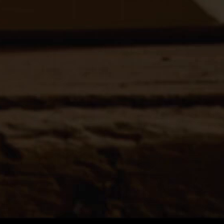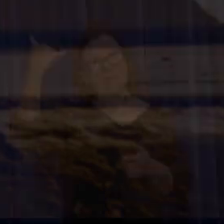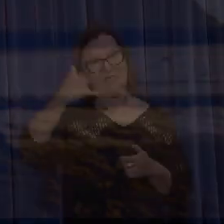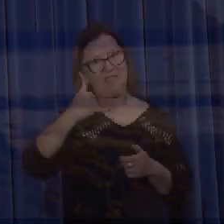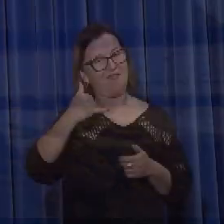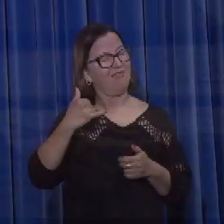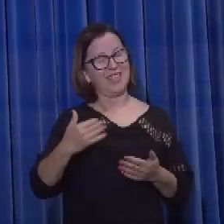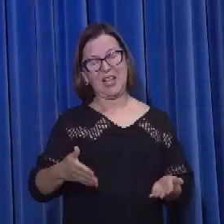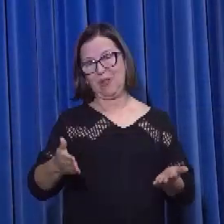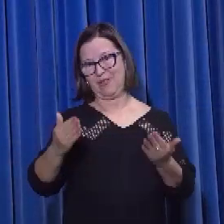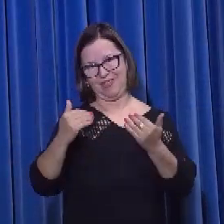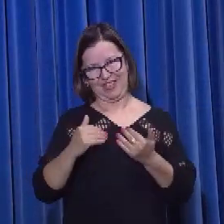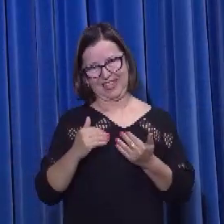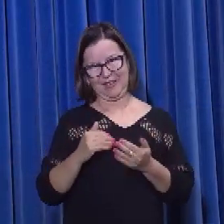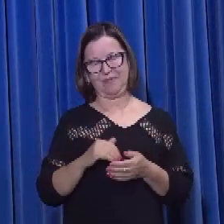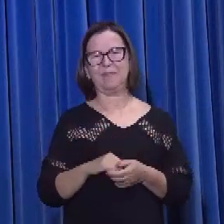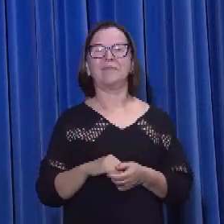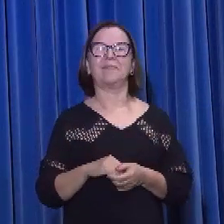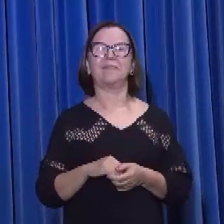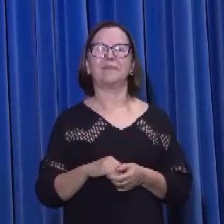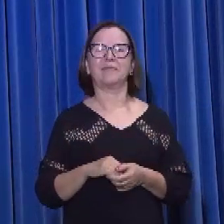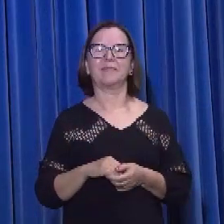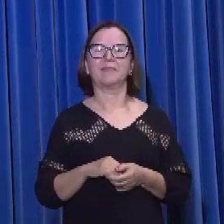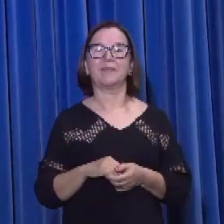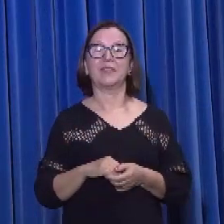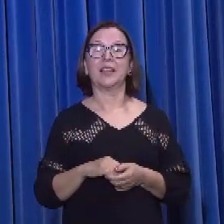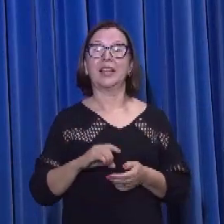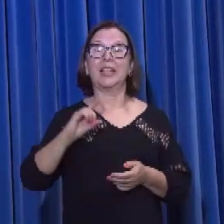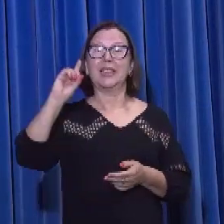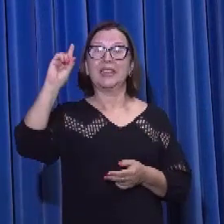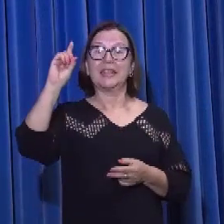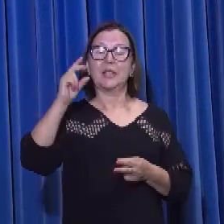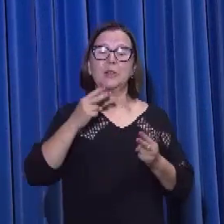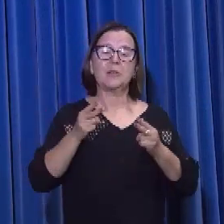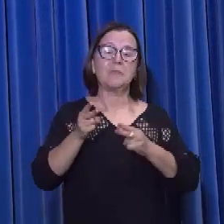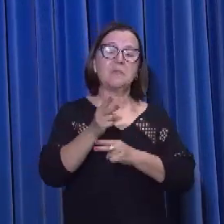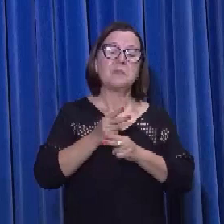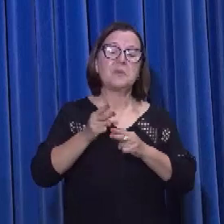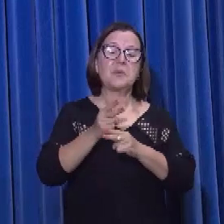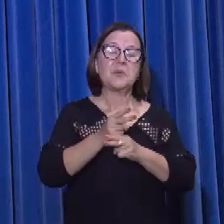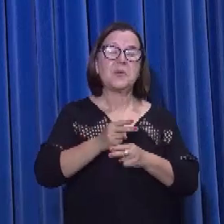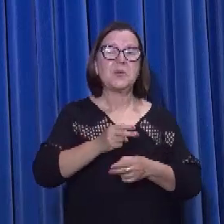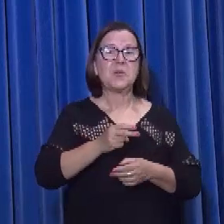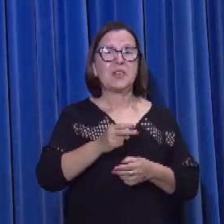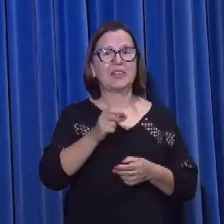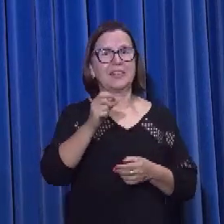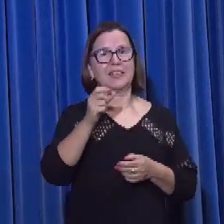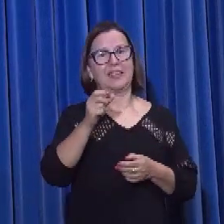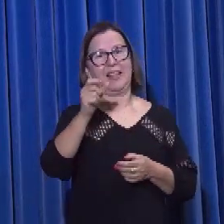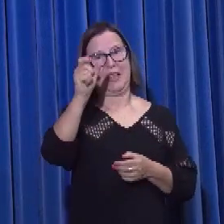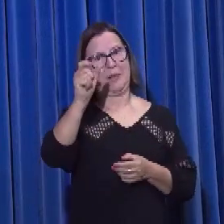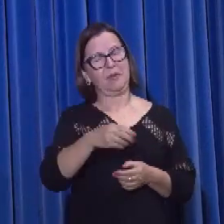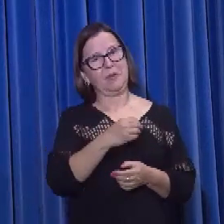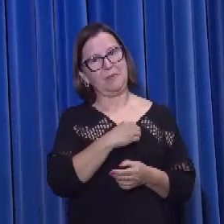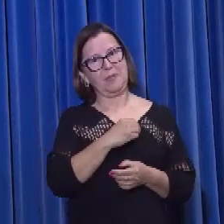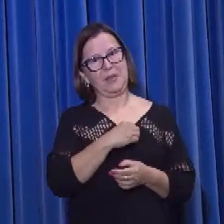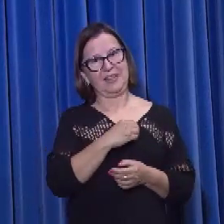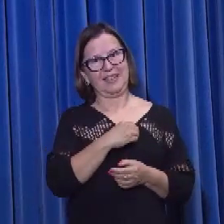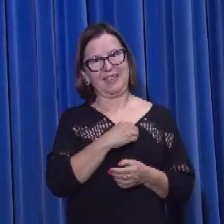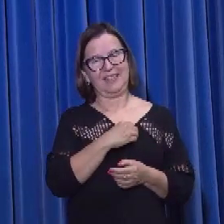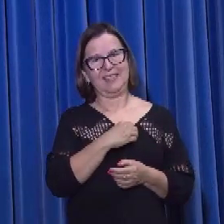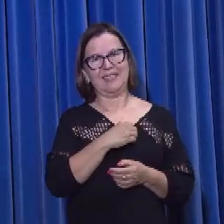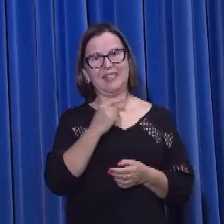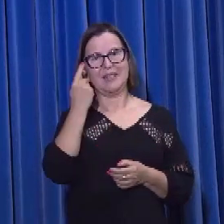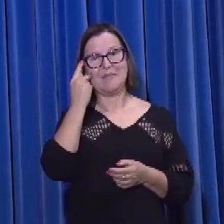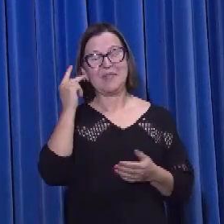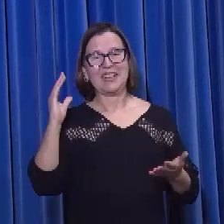pelo pecador que Deus escolhe salvar é o resultado, é o trabalho